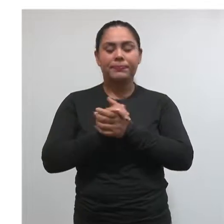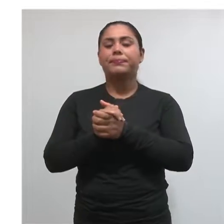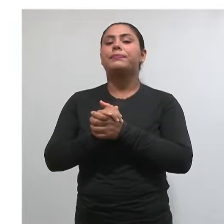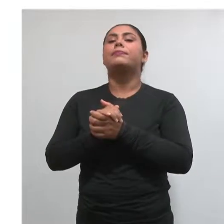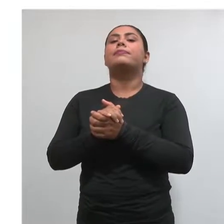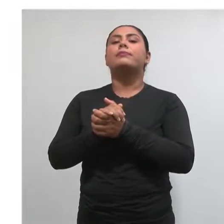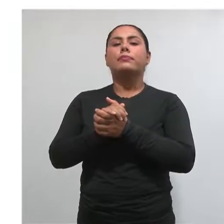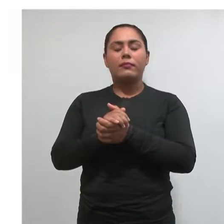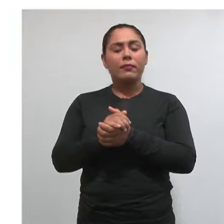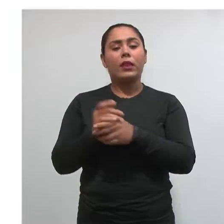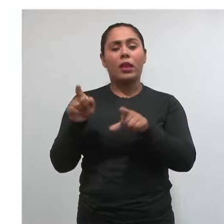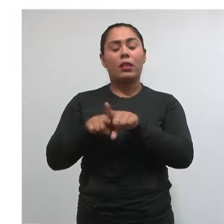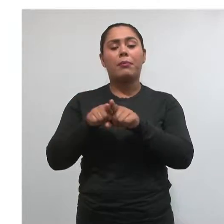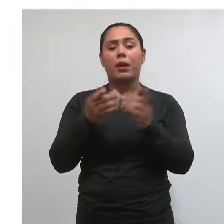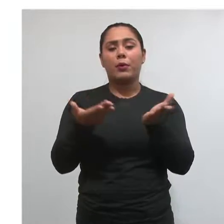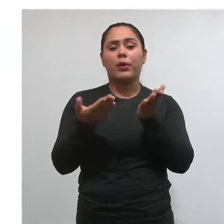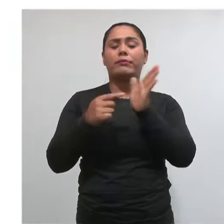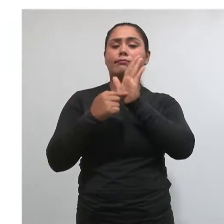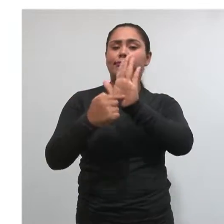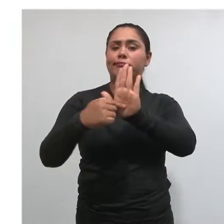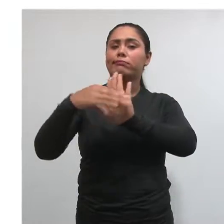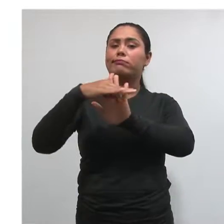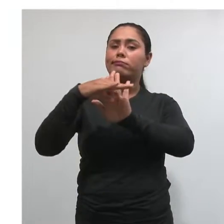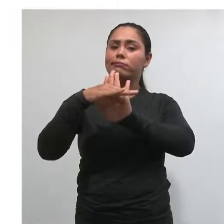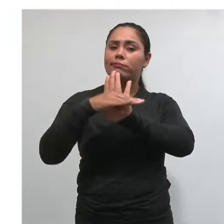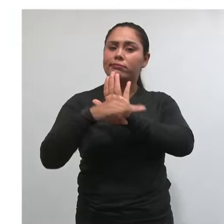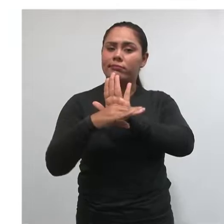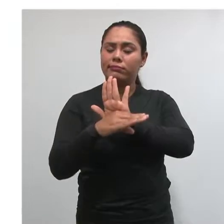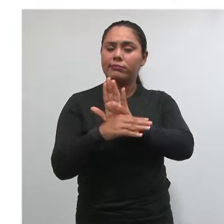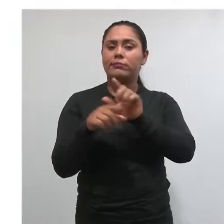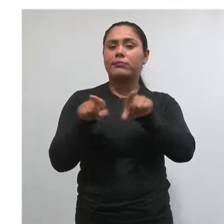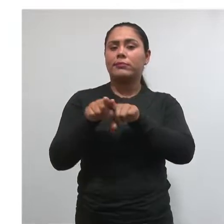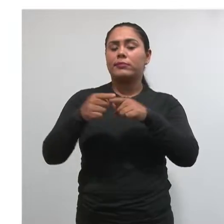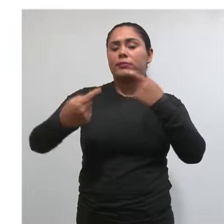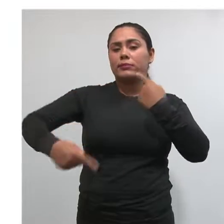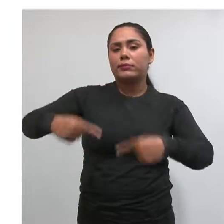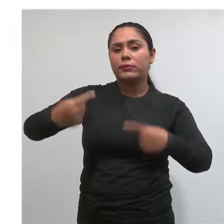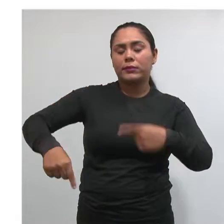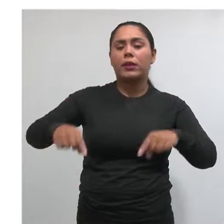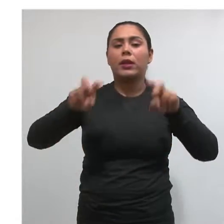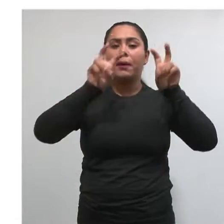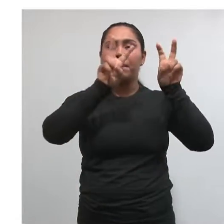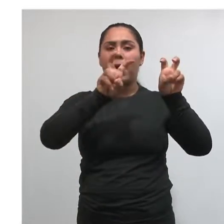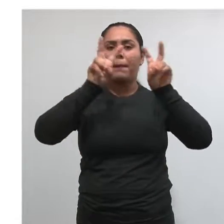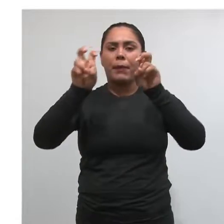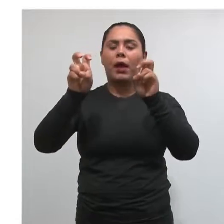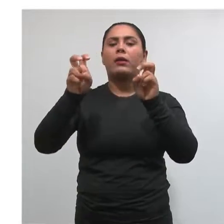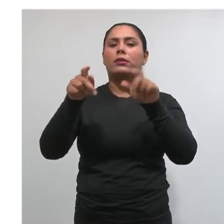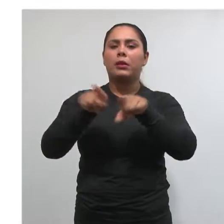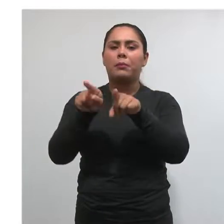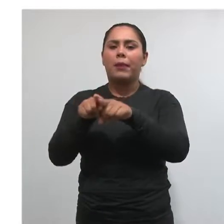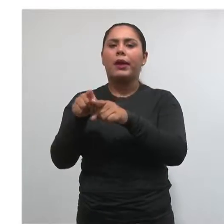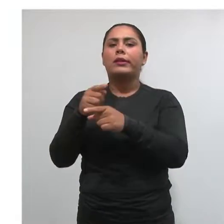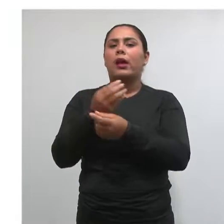dessa classificação, nós temos a classificação da política em tipos distributivas,